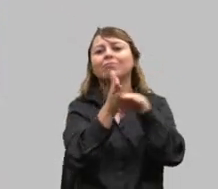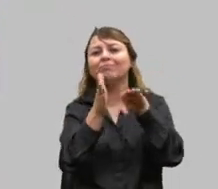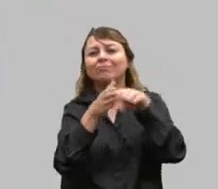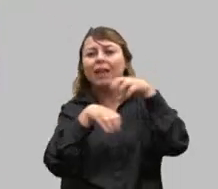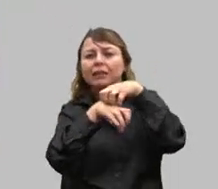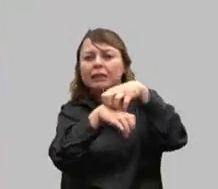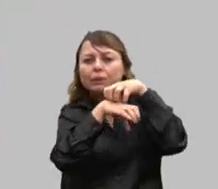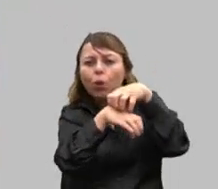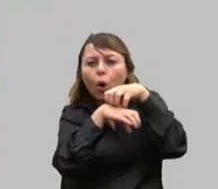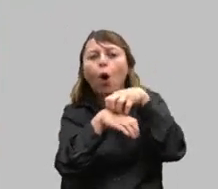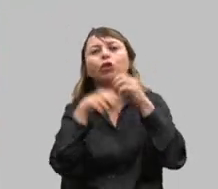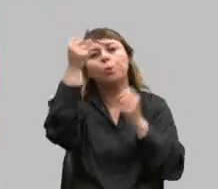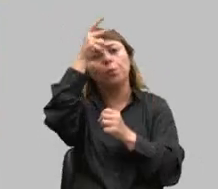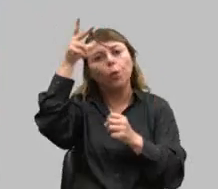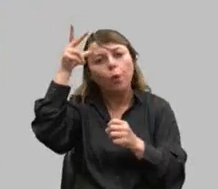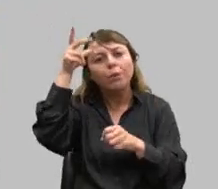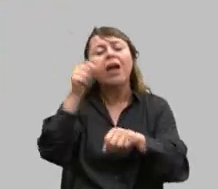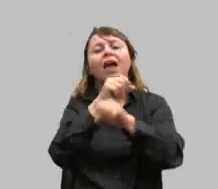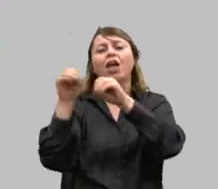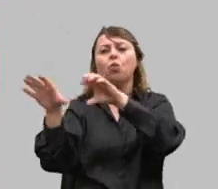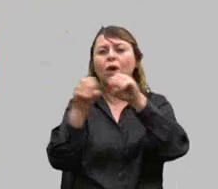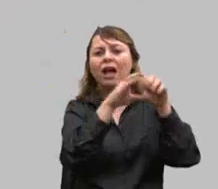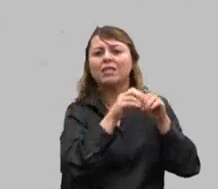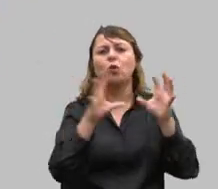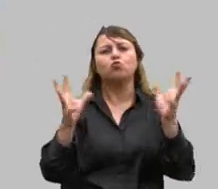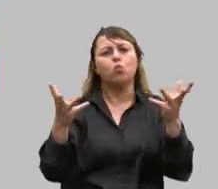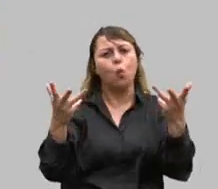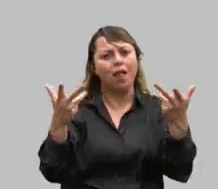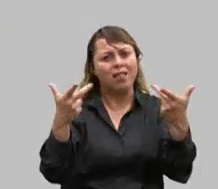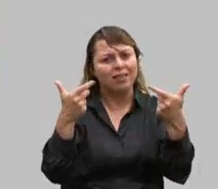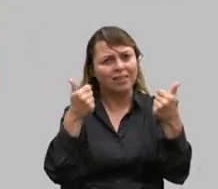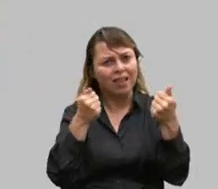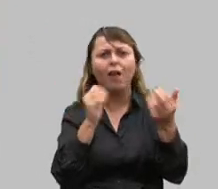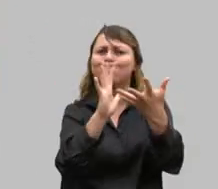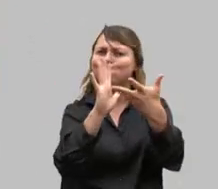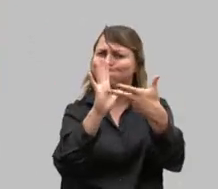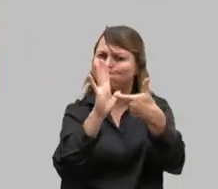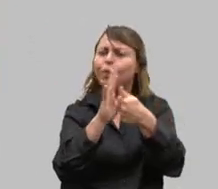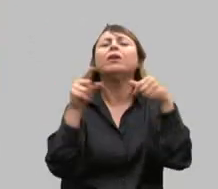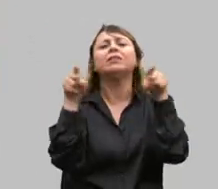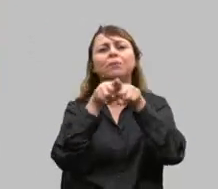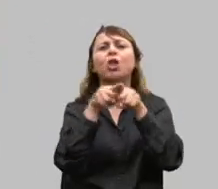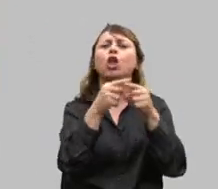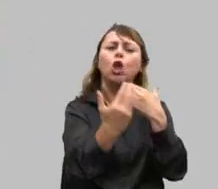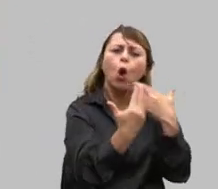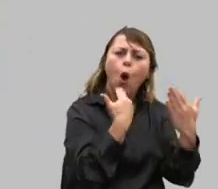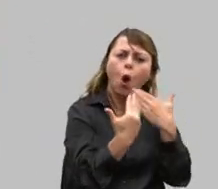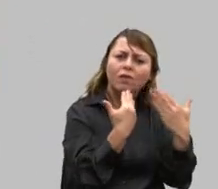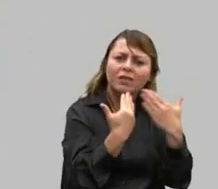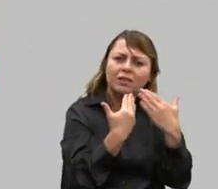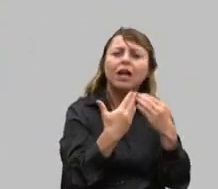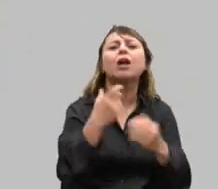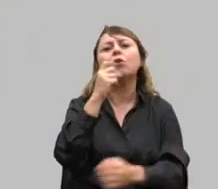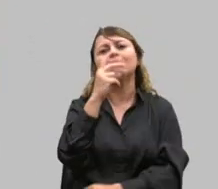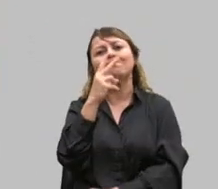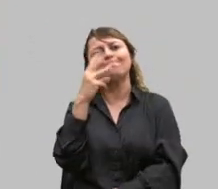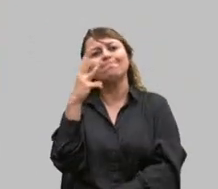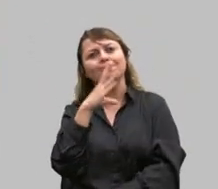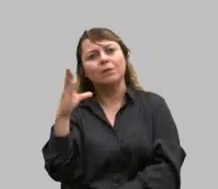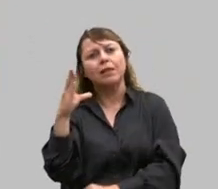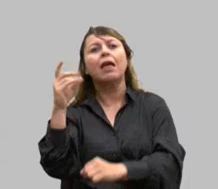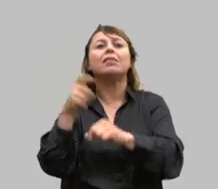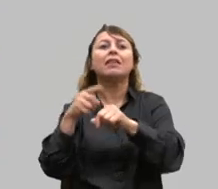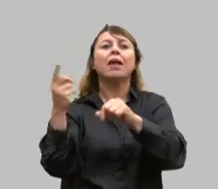acesso à educação de qualidade de acesso a programas de educação que conversam com a gente como o ensino médio em tempo integral por exemplo